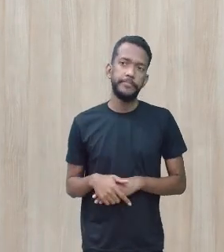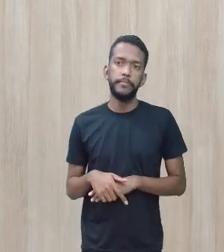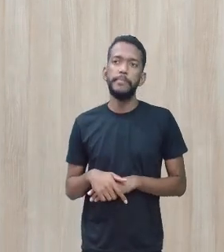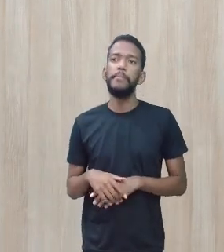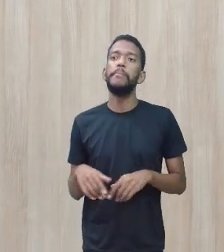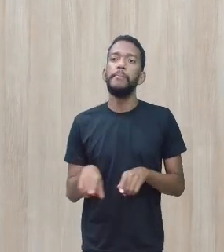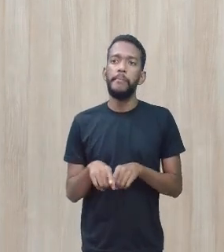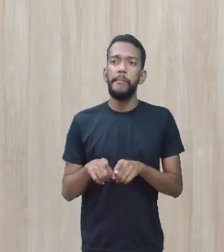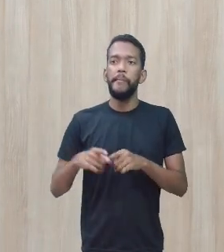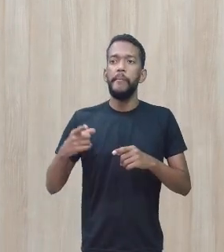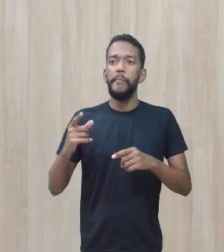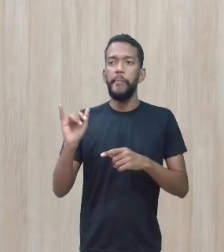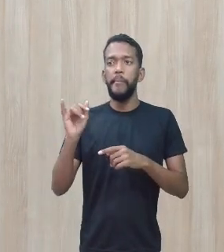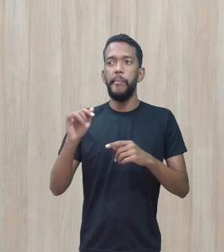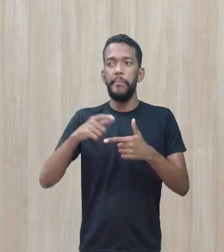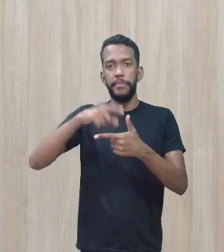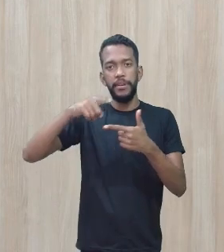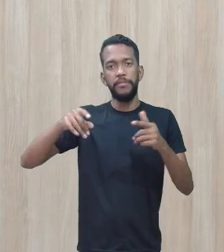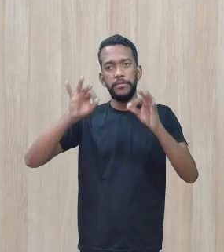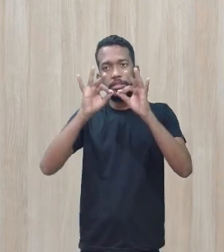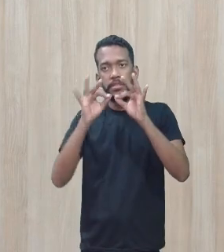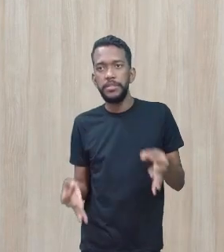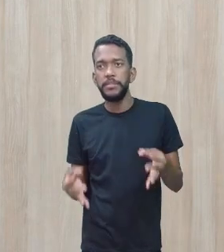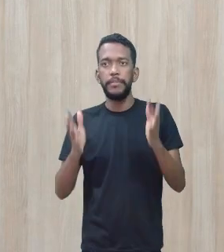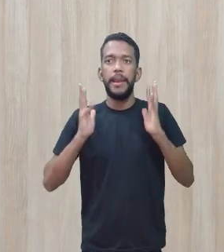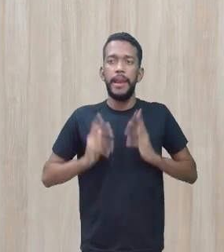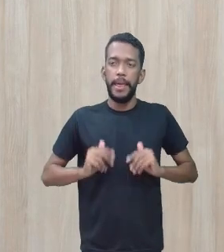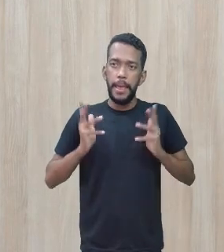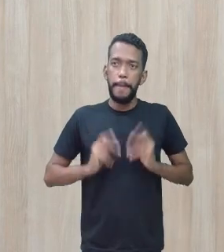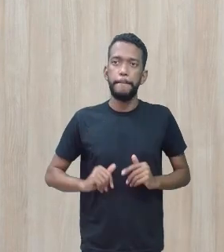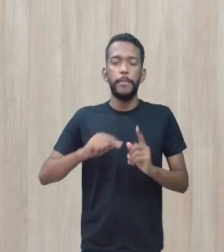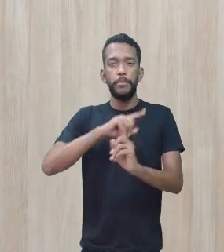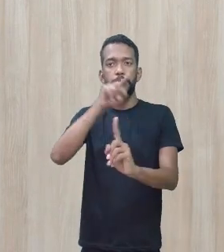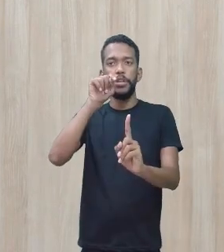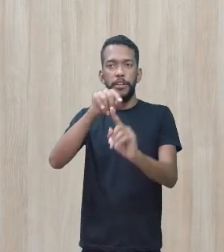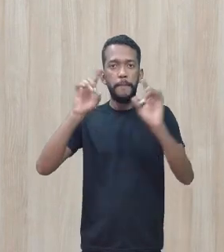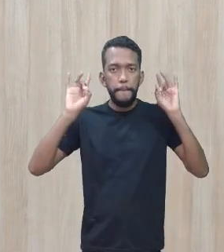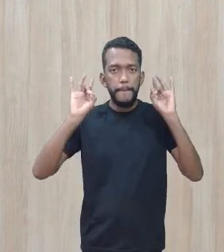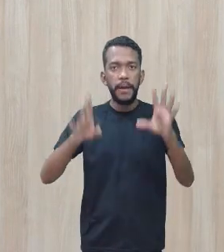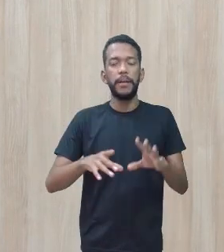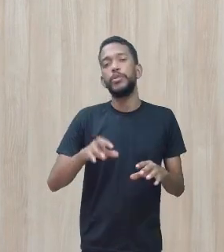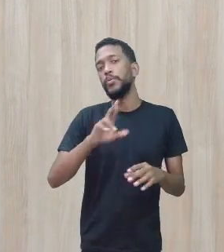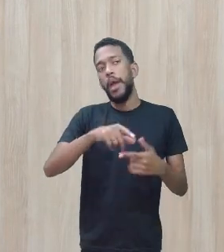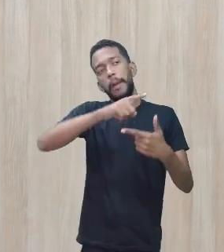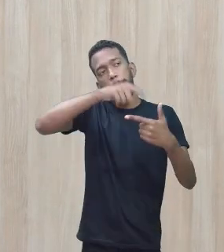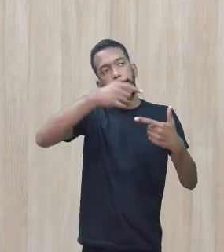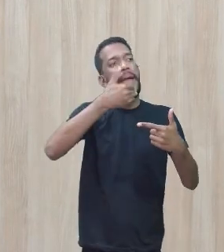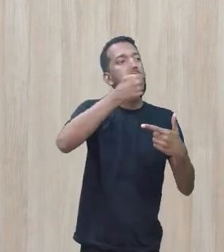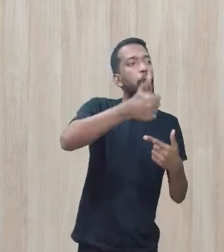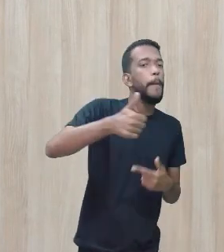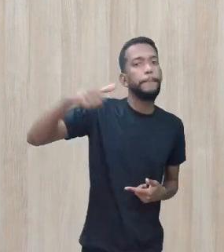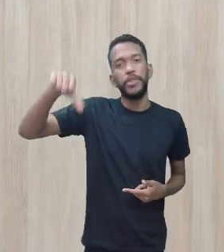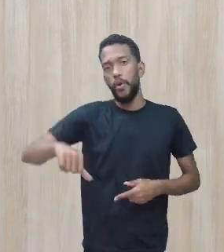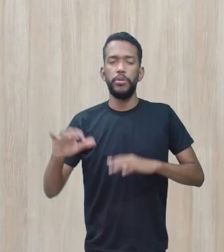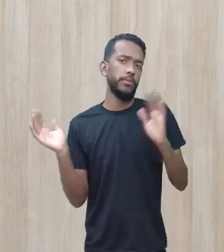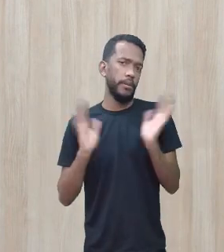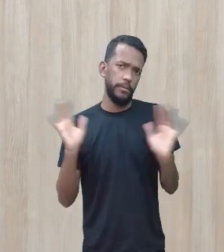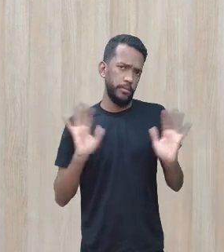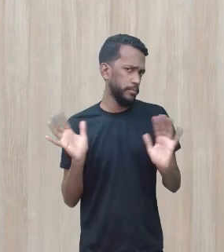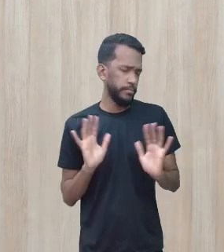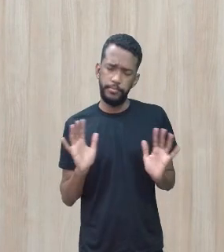nas informações do que o gráfico que a gente viu antes. Gente, não estou dizendo que um gráfico é melhor do que o outro, tá? Não é